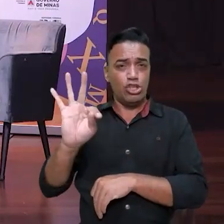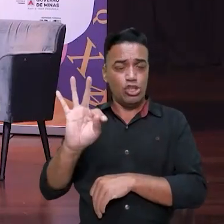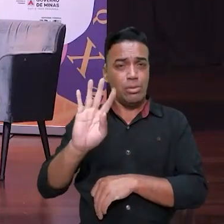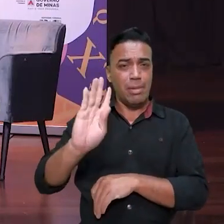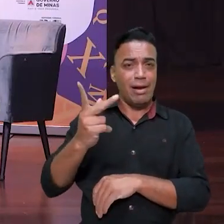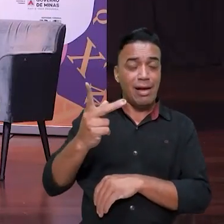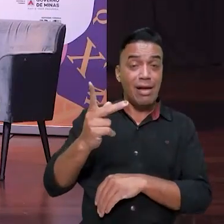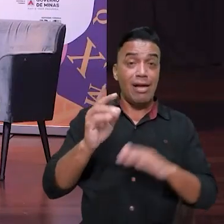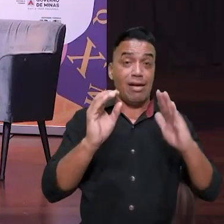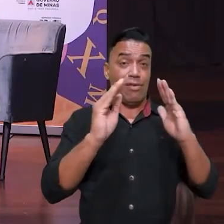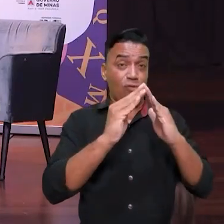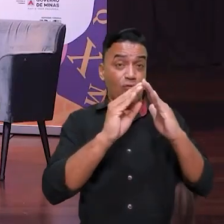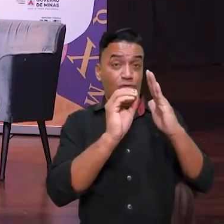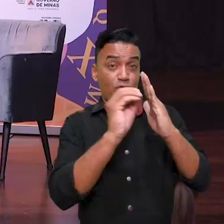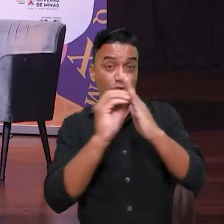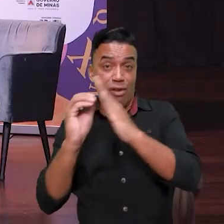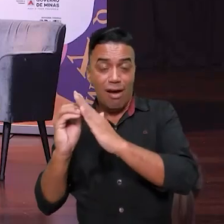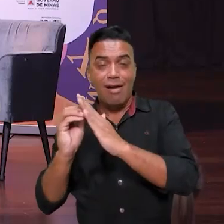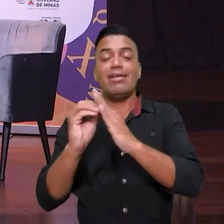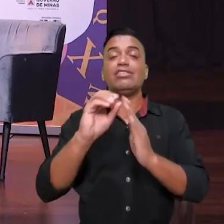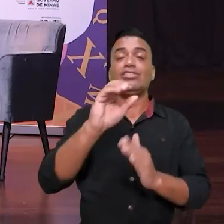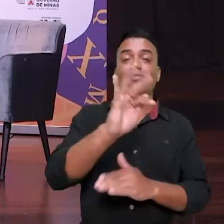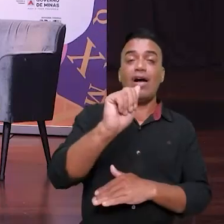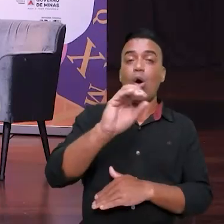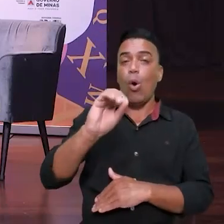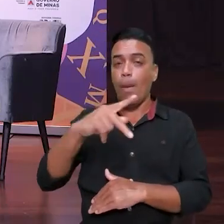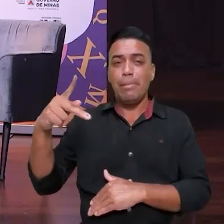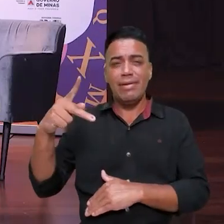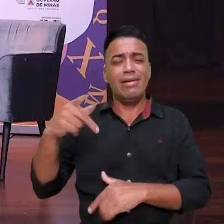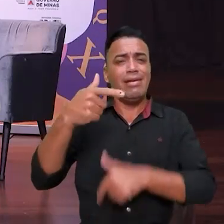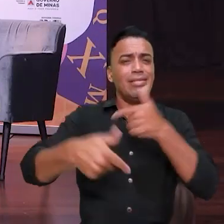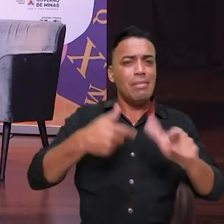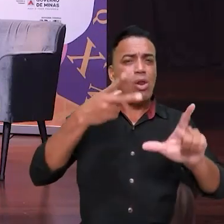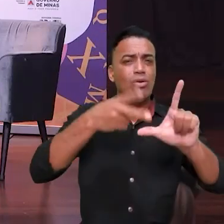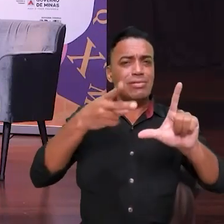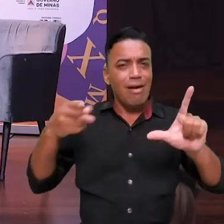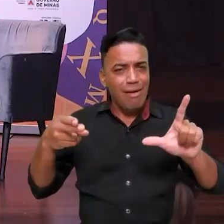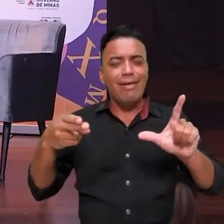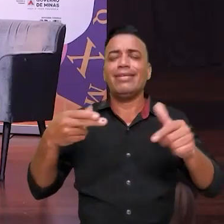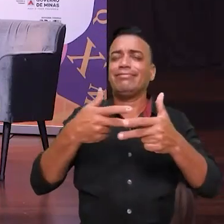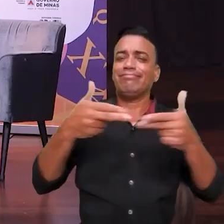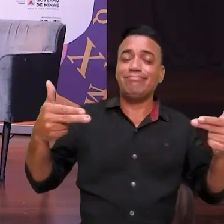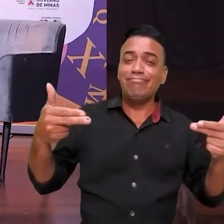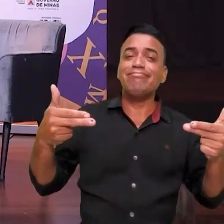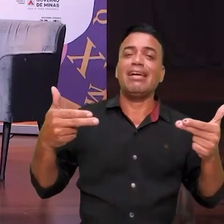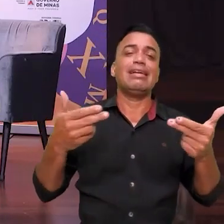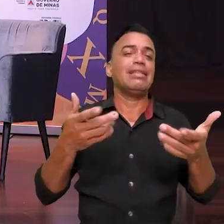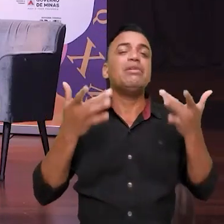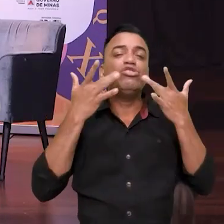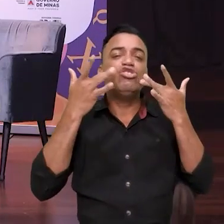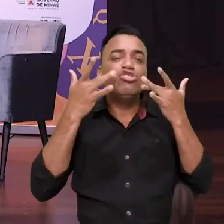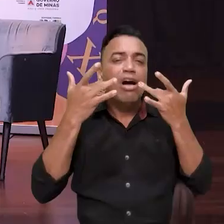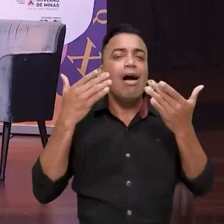Funarte e a FAOP, e atuou em séries Até Onde Ela Vai e espetáculos Vicente, Um Solo de